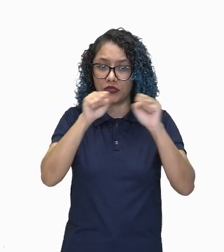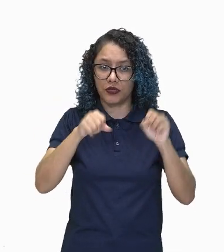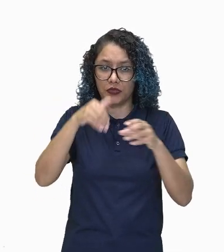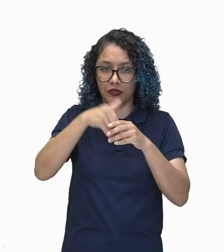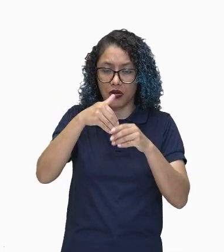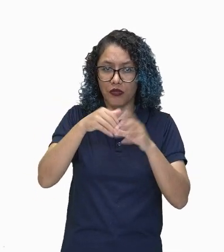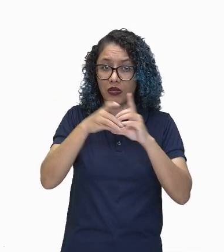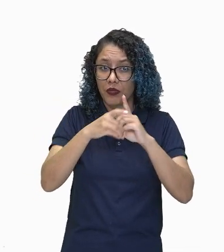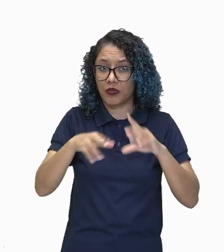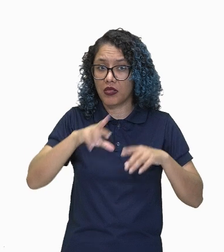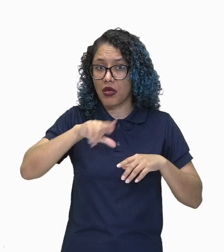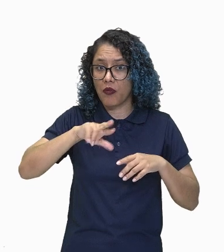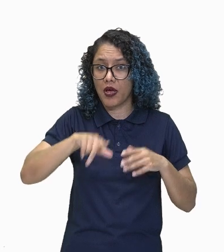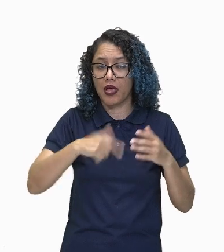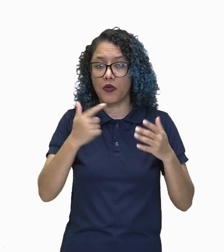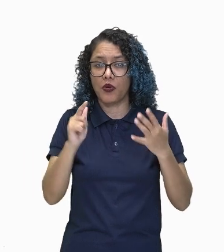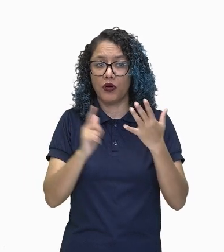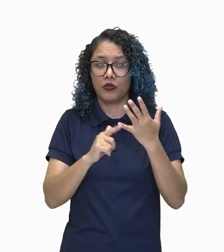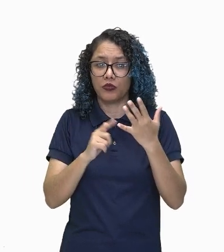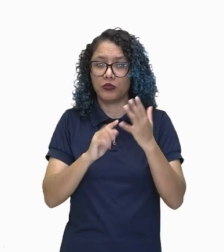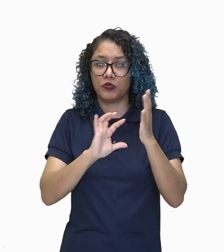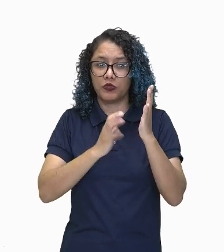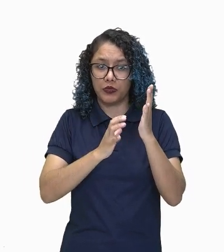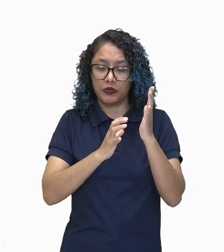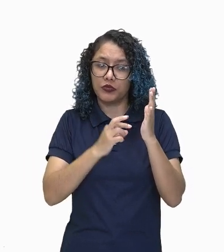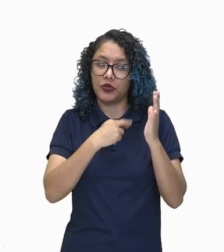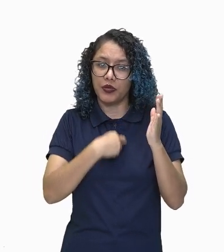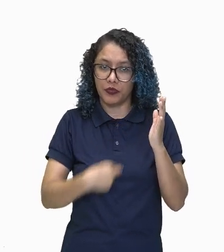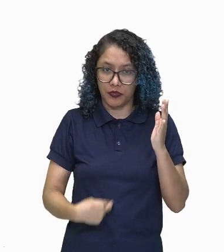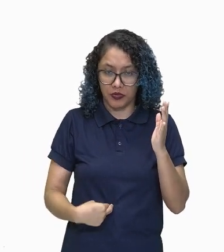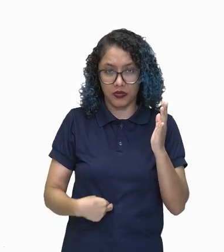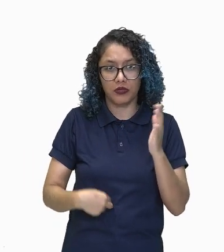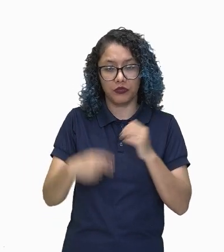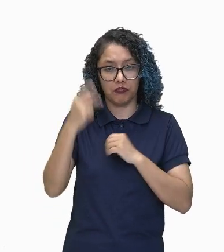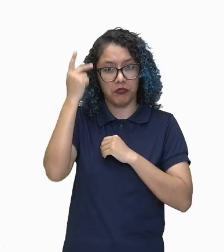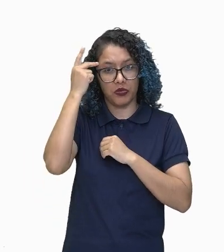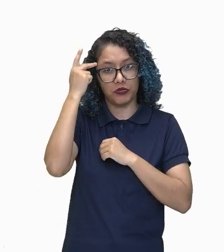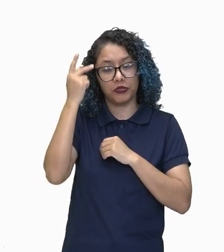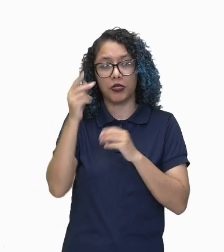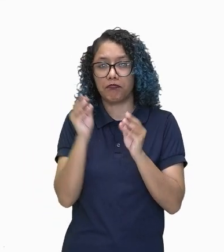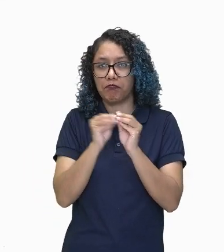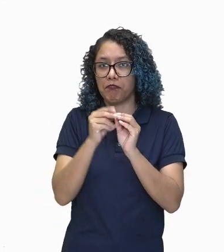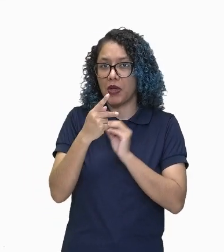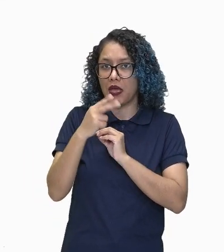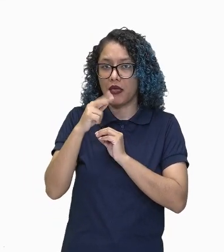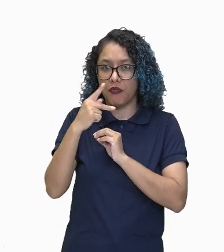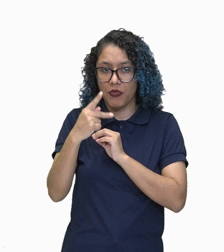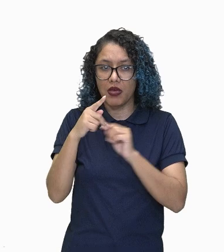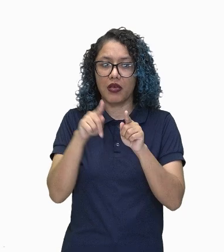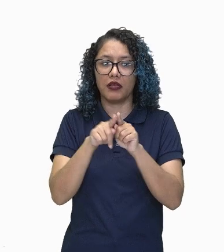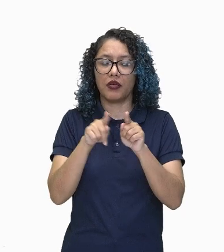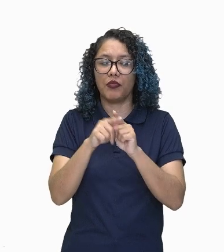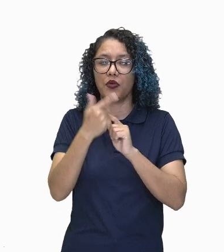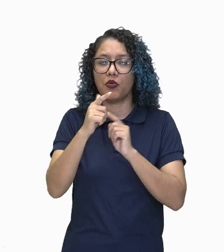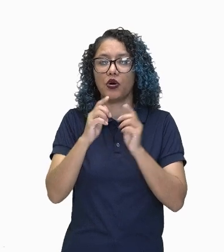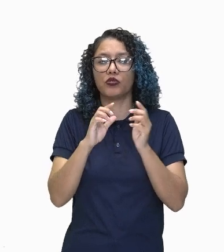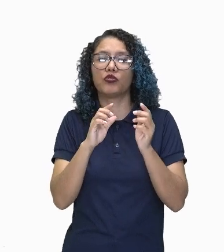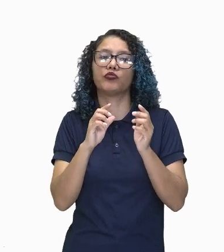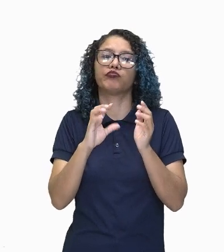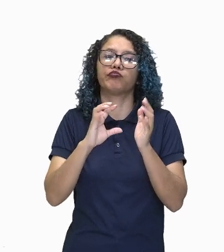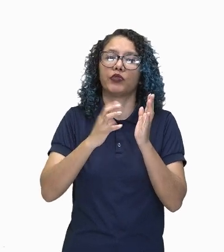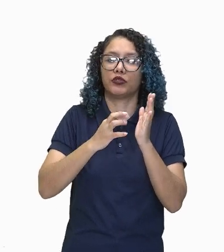como 5º ponto, aí o Partido Republicano Paulista, o PRP, e Partido Republicano